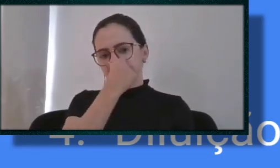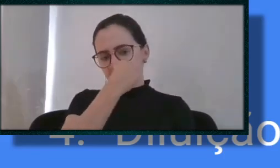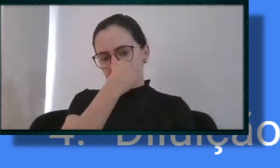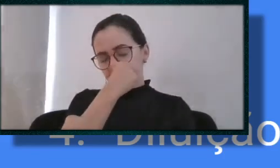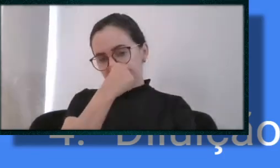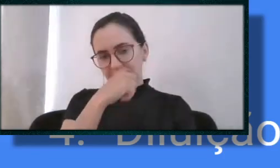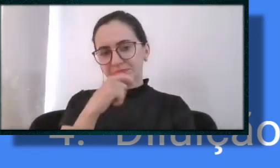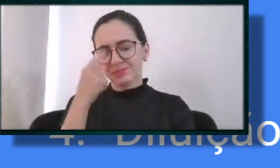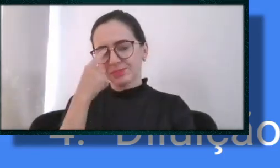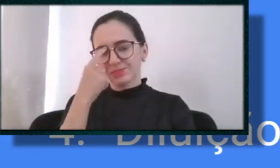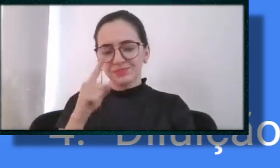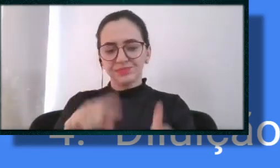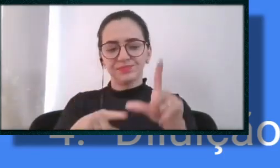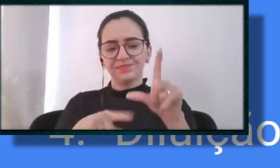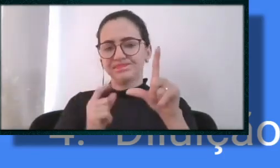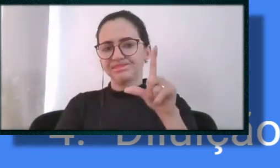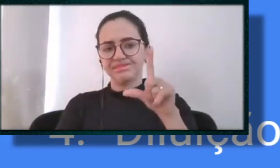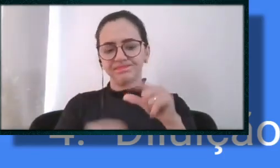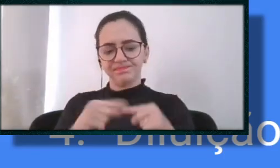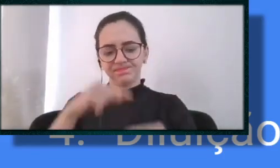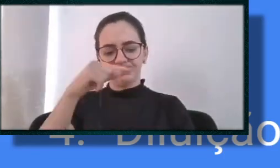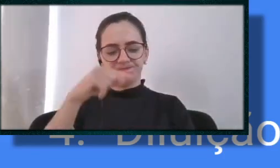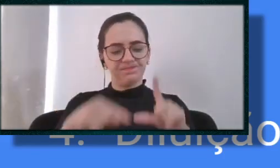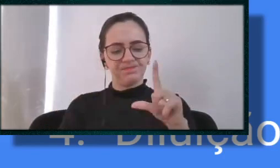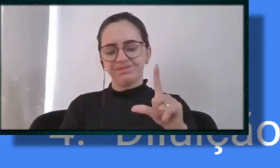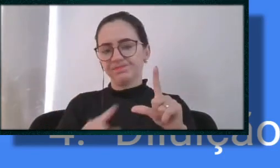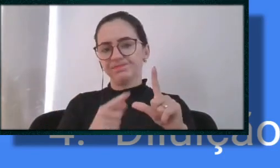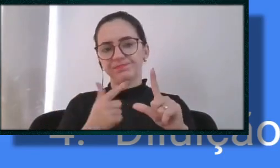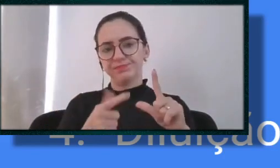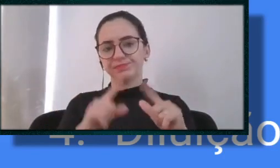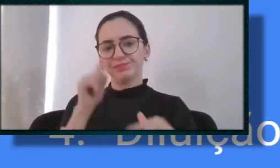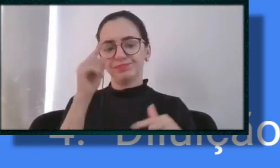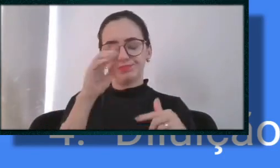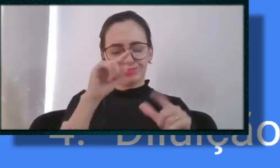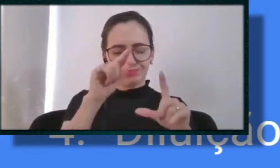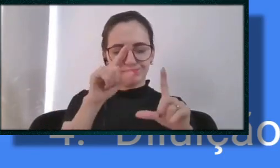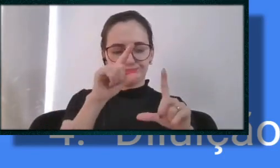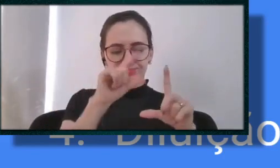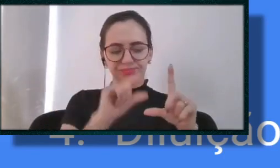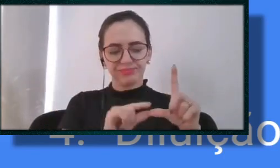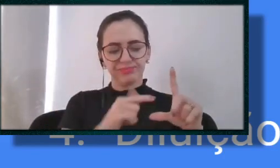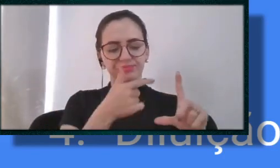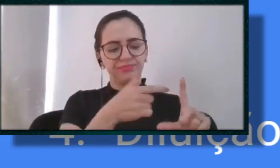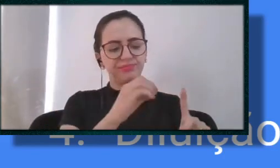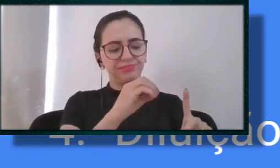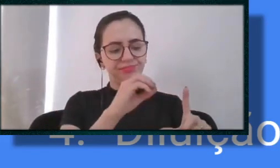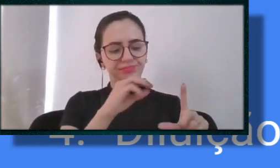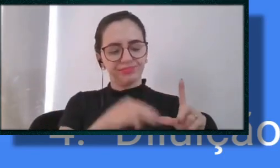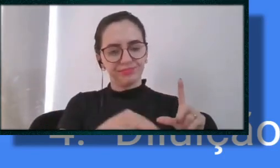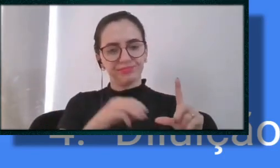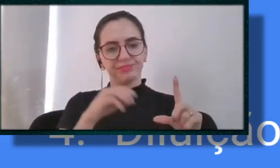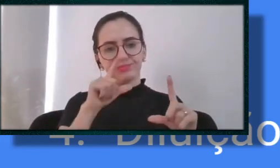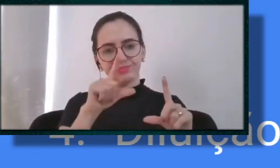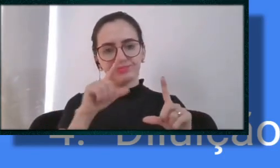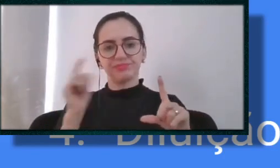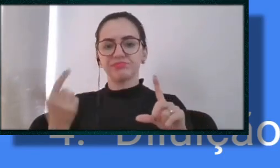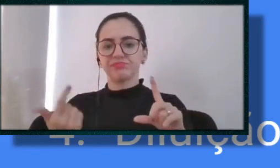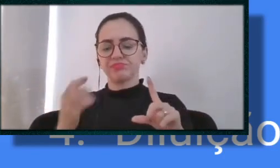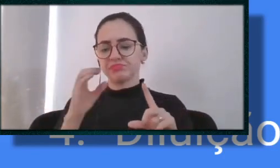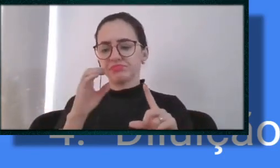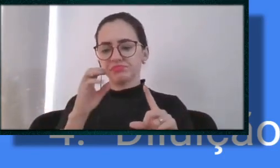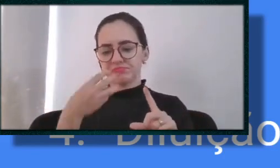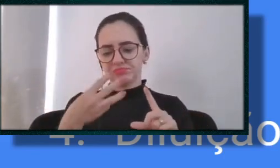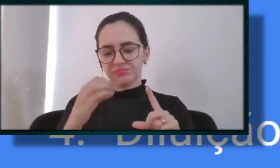que 1 litro. Eu tenho 300 ml em um e eu tenho 200 ml no outro. Então, sabendo que a concentração é 0,3 mols por